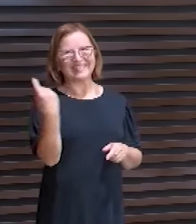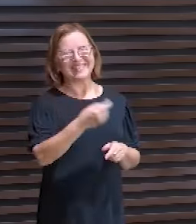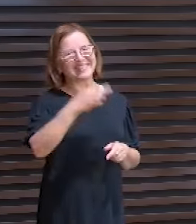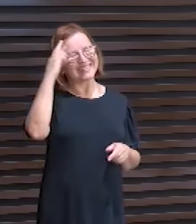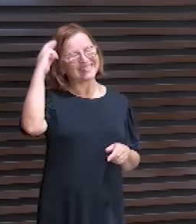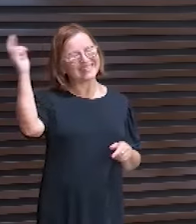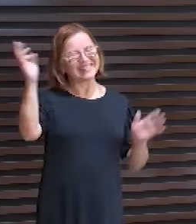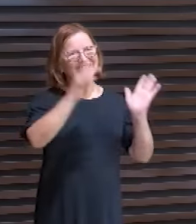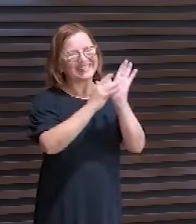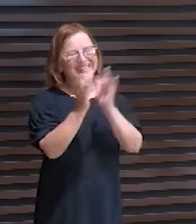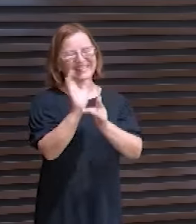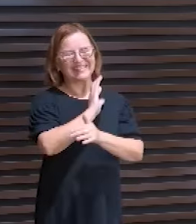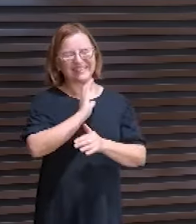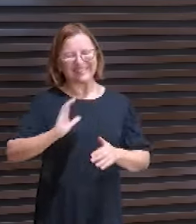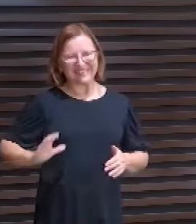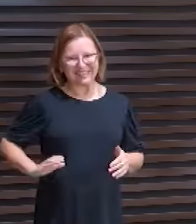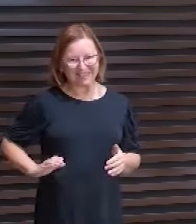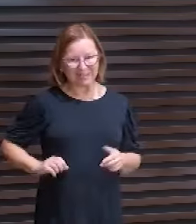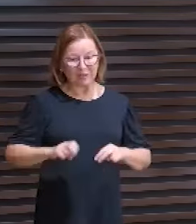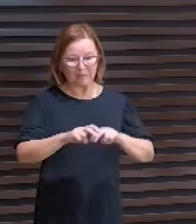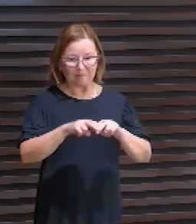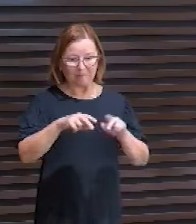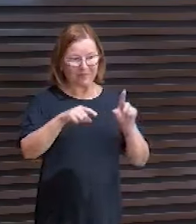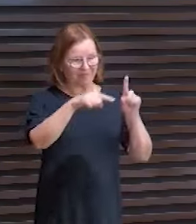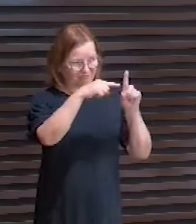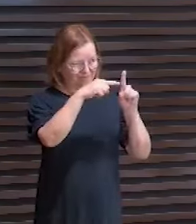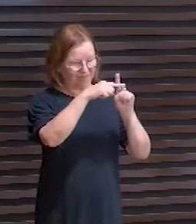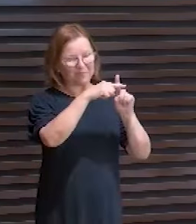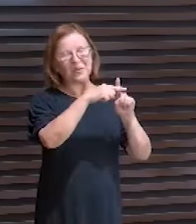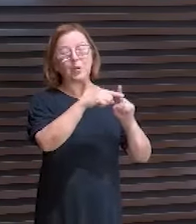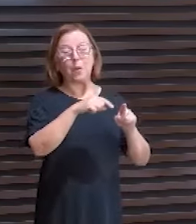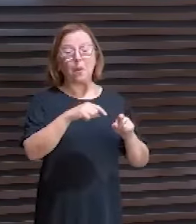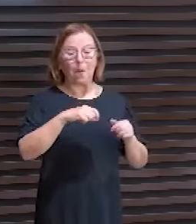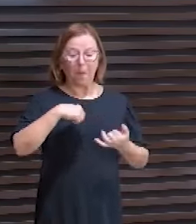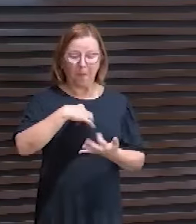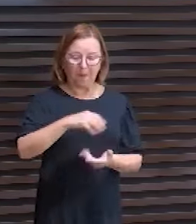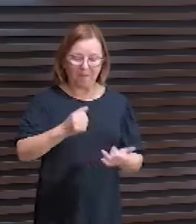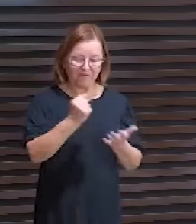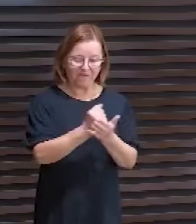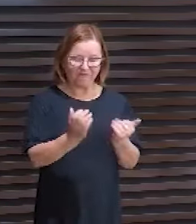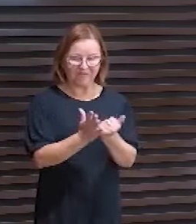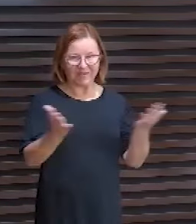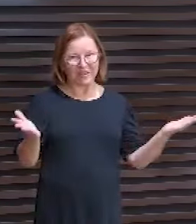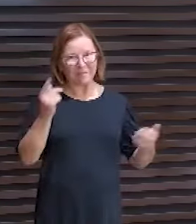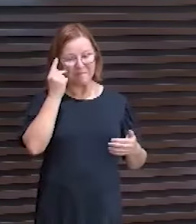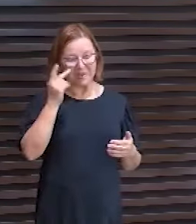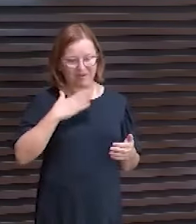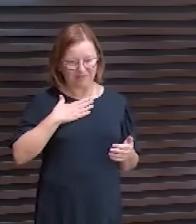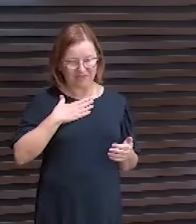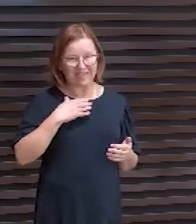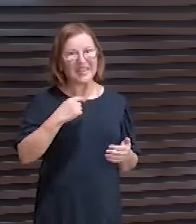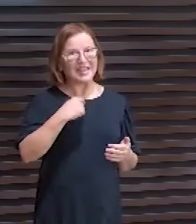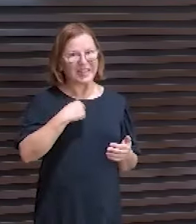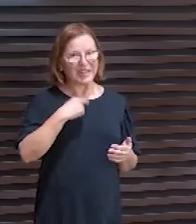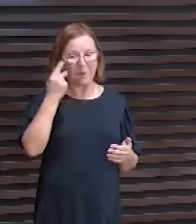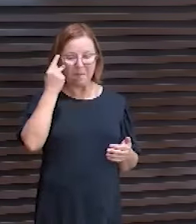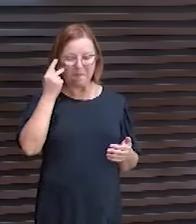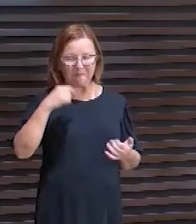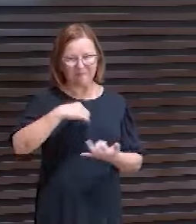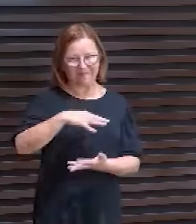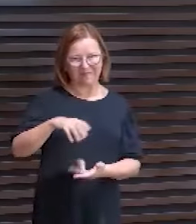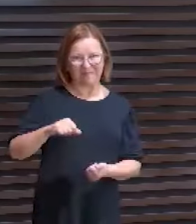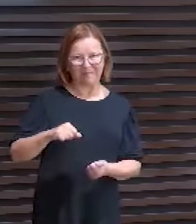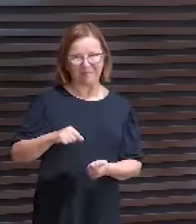Cristo pelo qual mundo está crucificado para mim e eu para o mundo